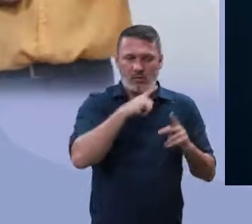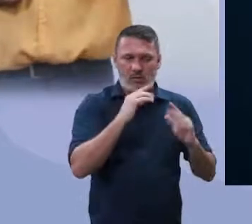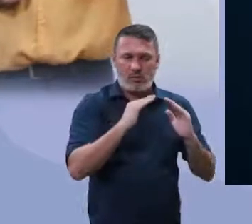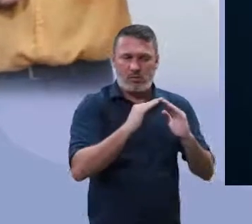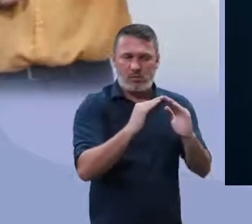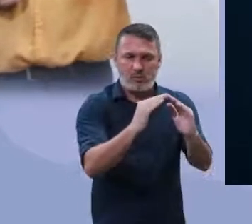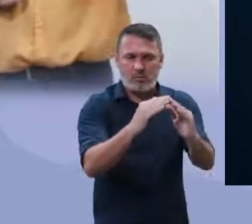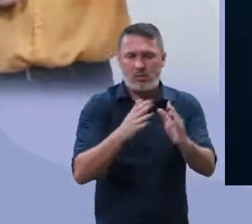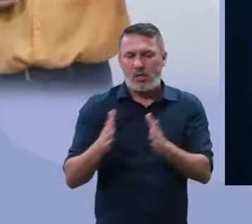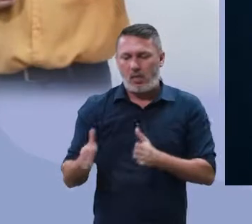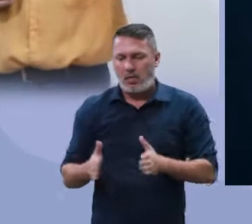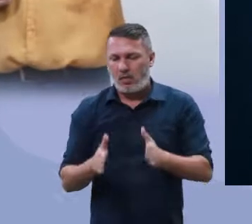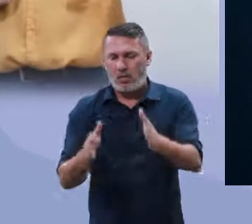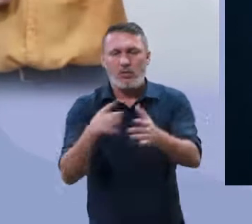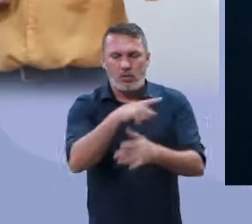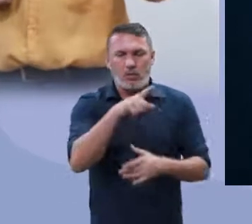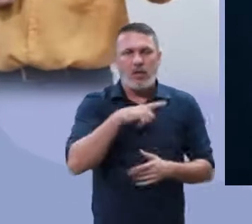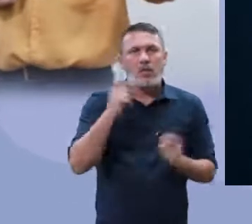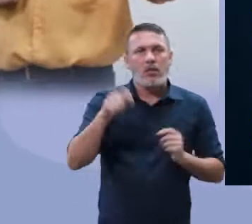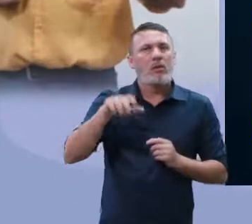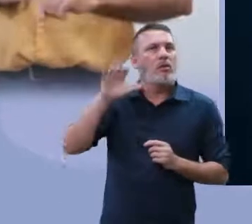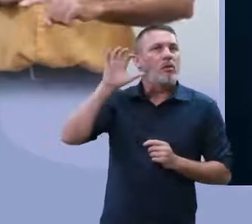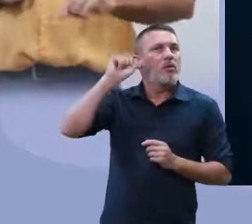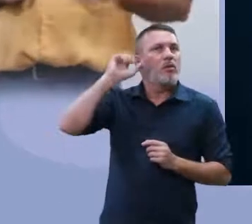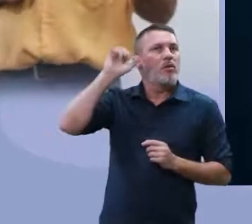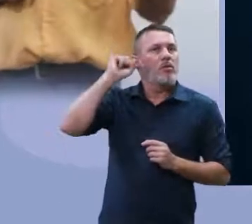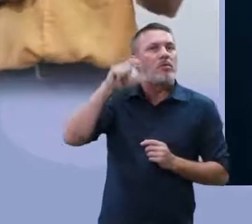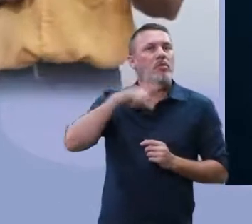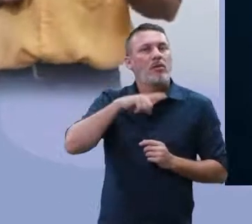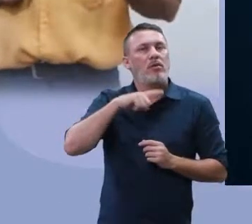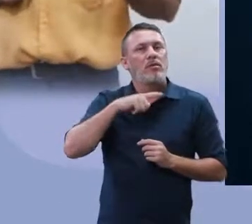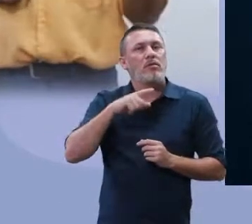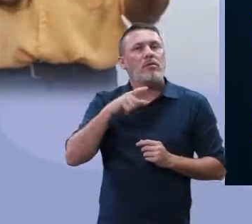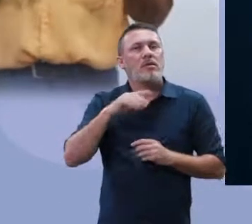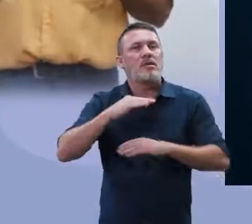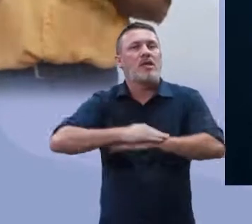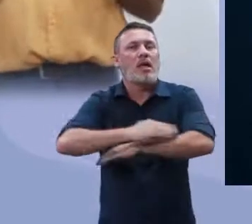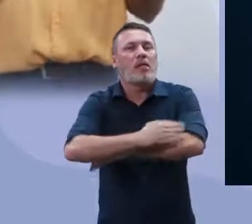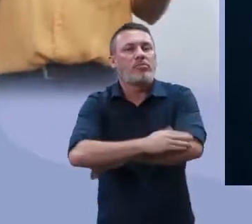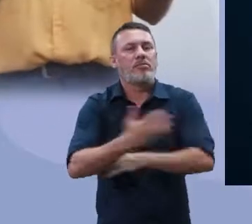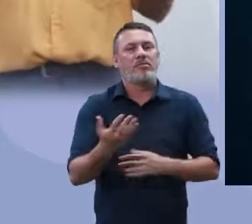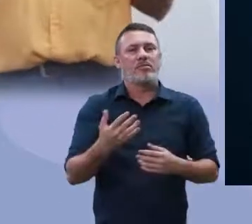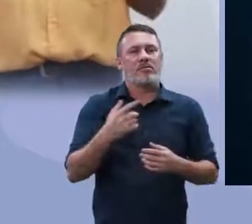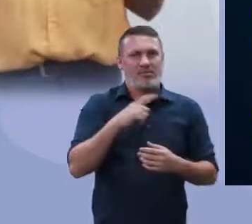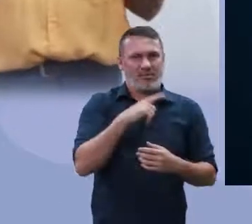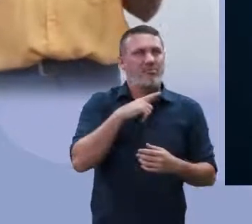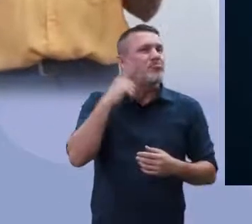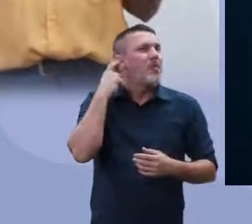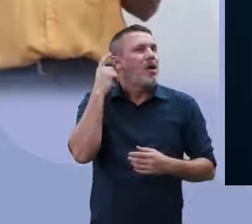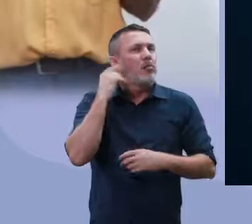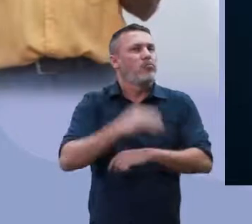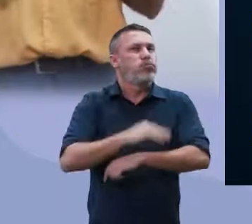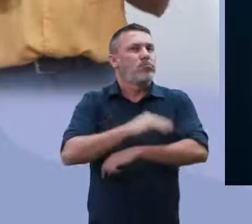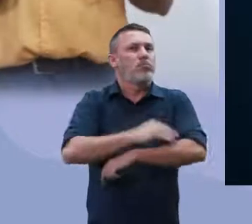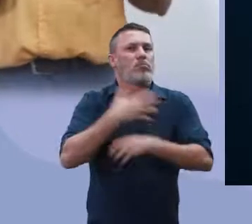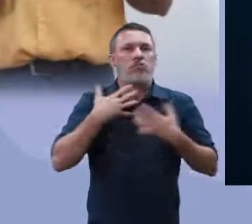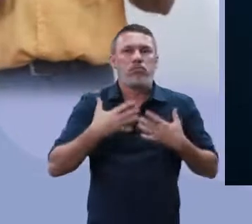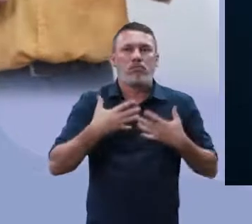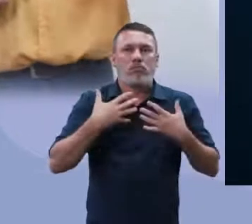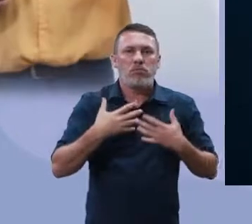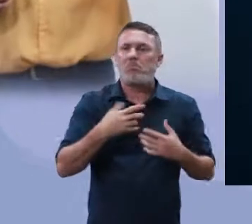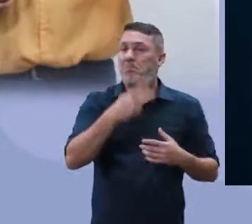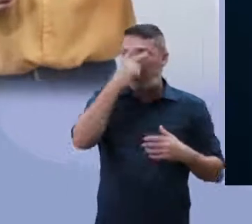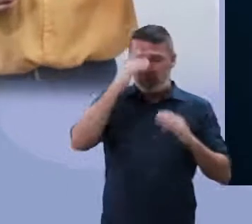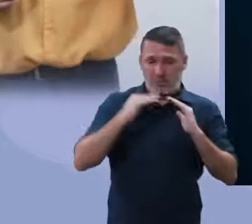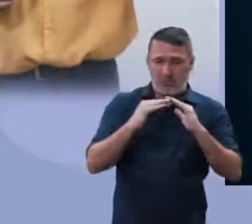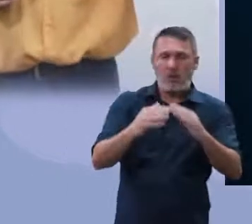ribeirinha estava conseguindo ouvir o coachar de anfíbios, sapos, rãs, pererecas e tudo mais. E eles falaram